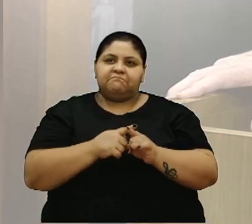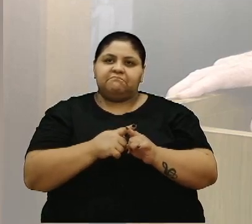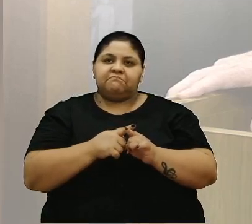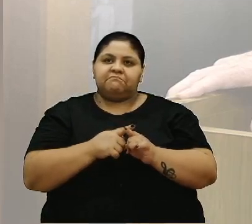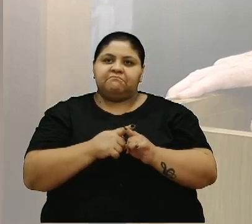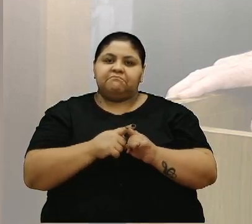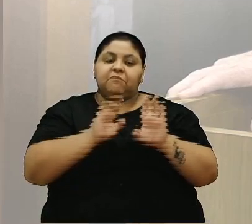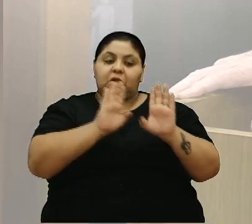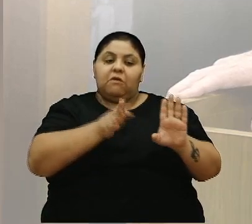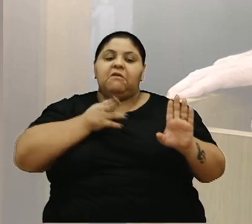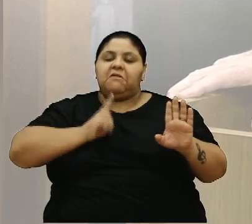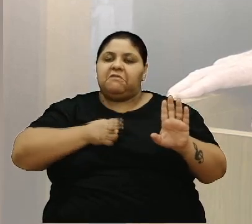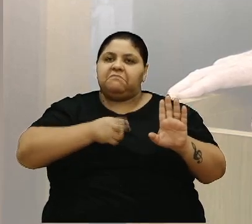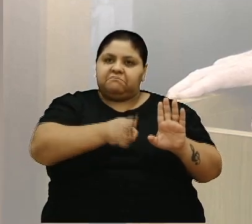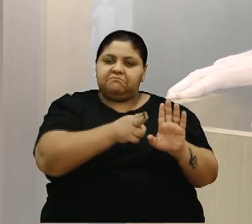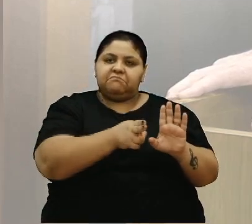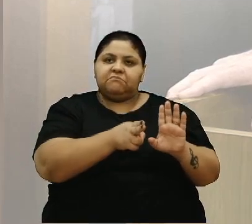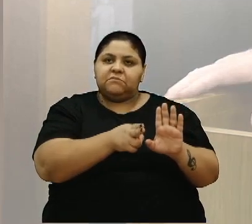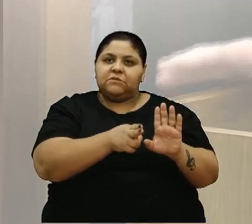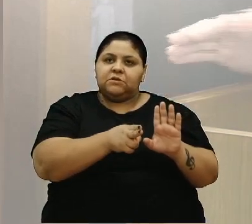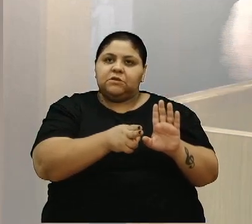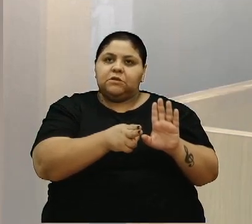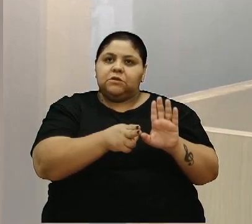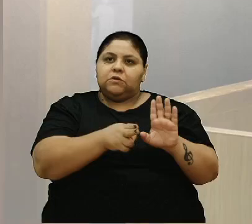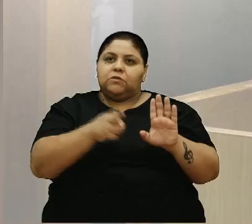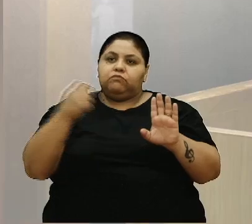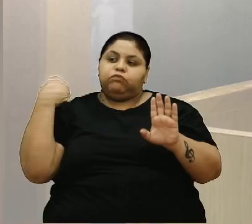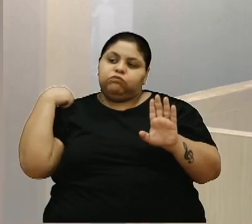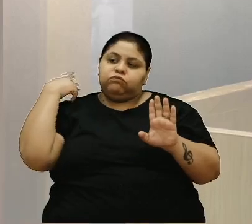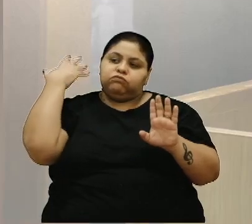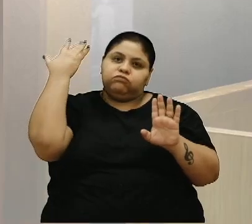será mantida e resgatada e